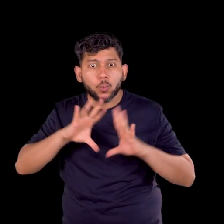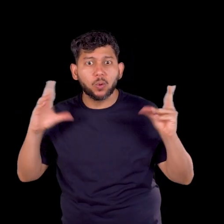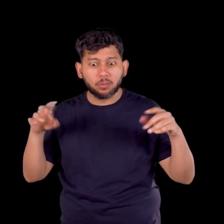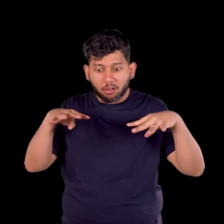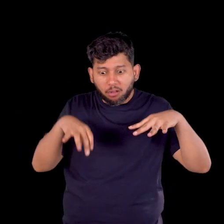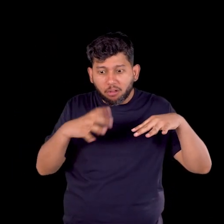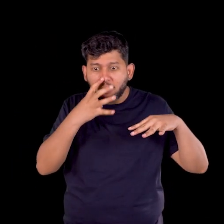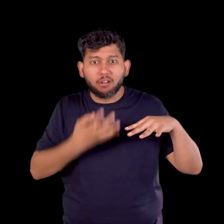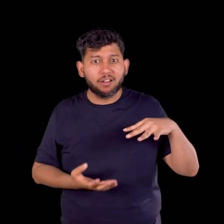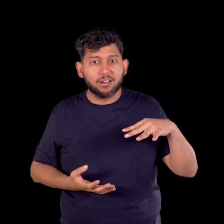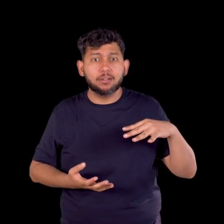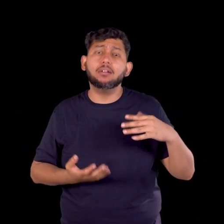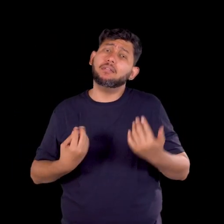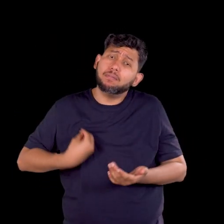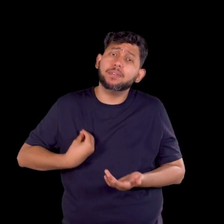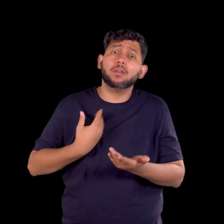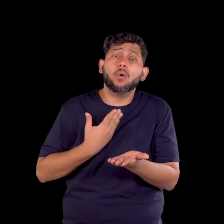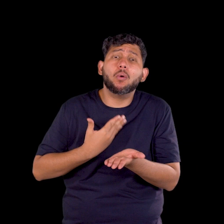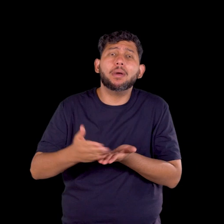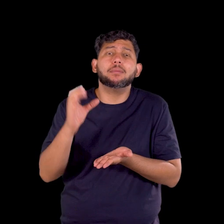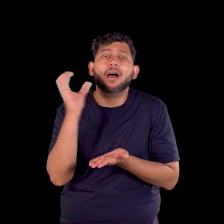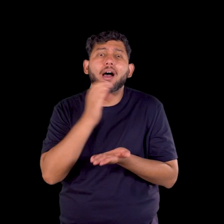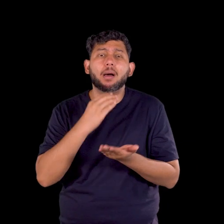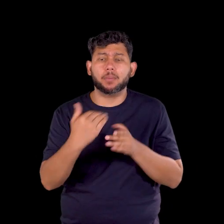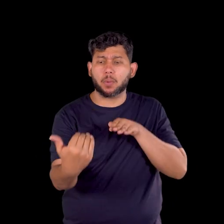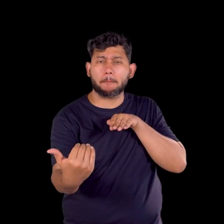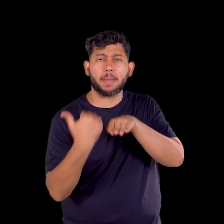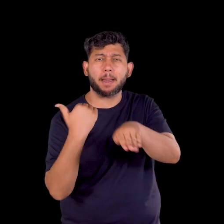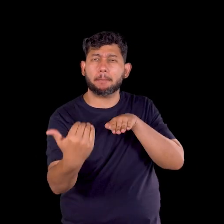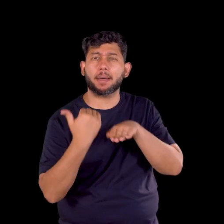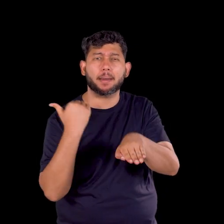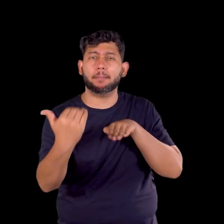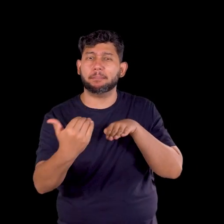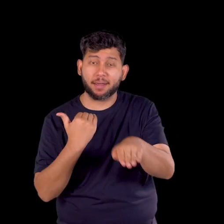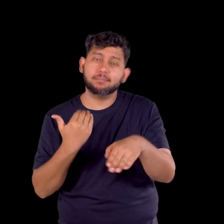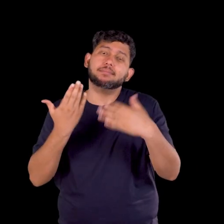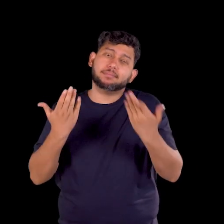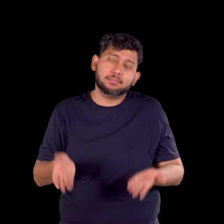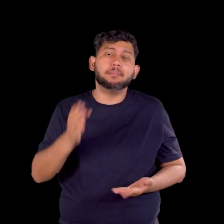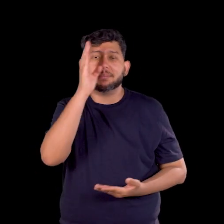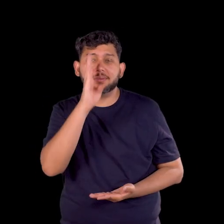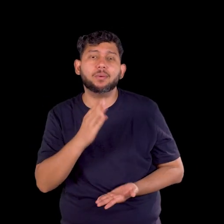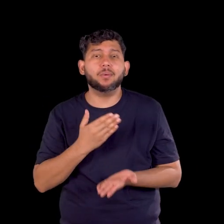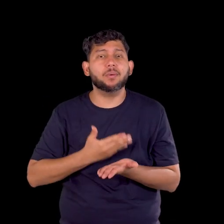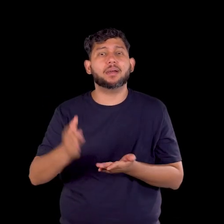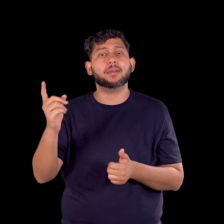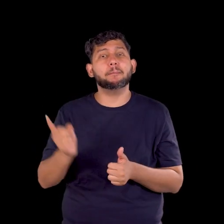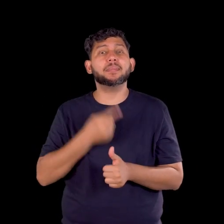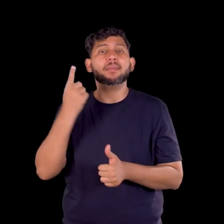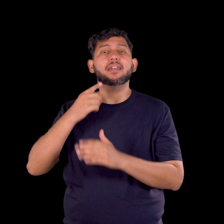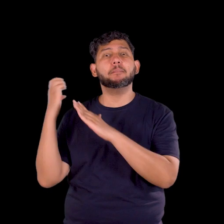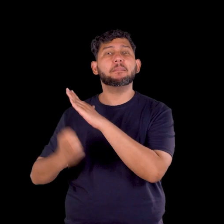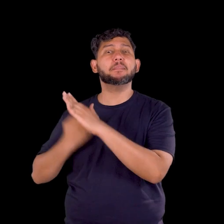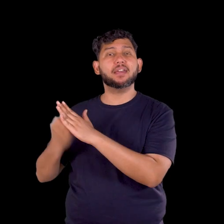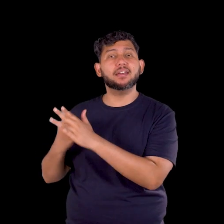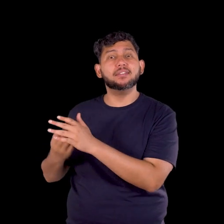claro o aumento da velocidade na rotina da cidade. Esse clima favoreceu a instalação no país das primeiras grandes montadoras